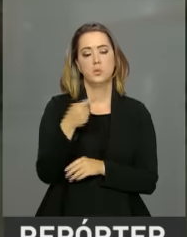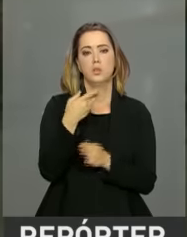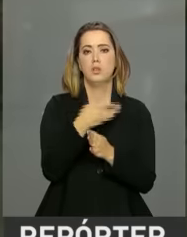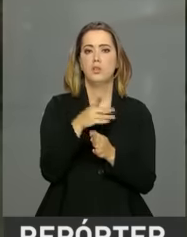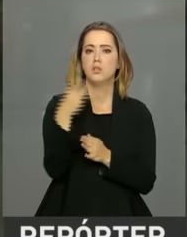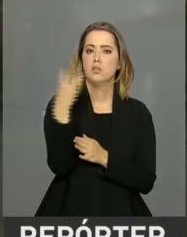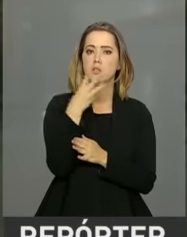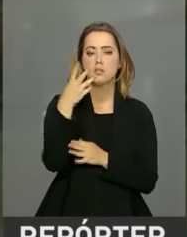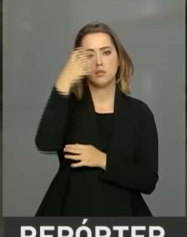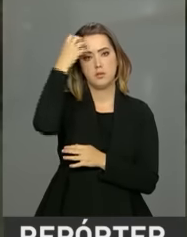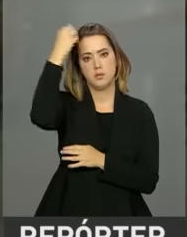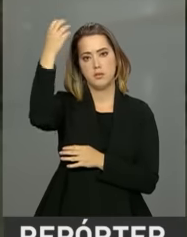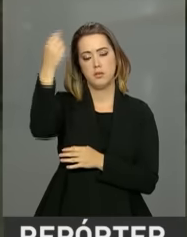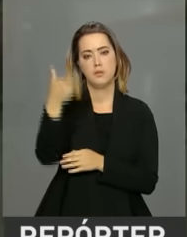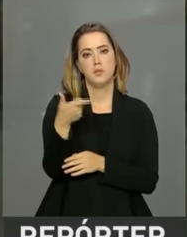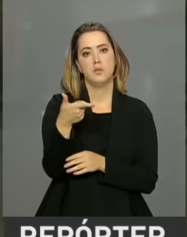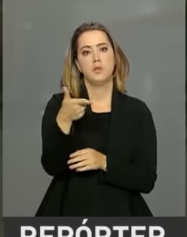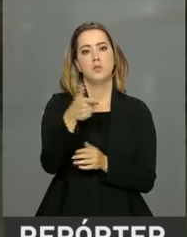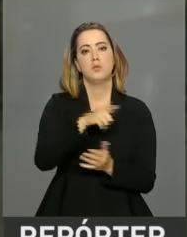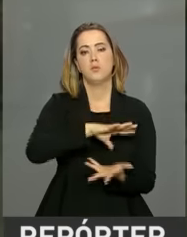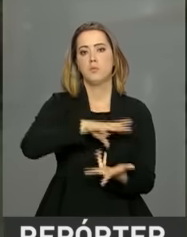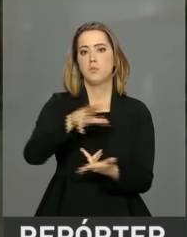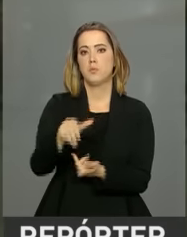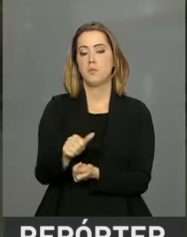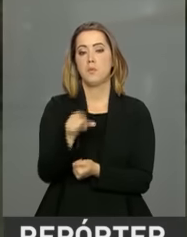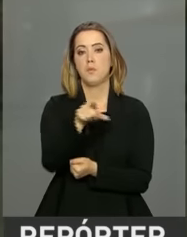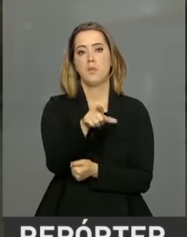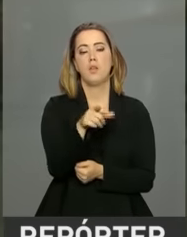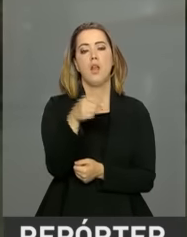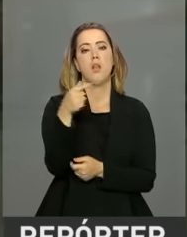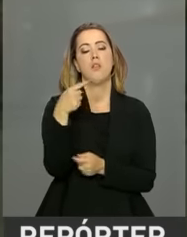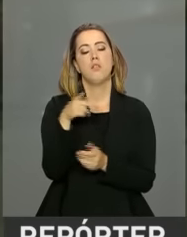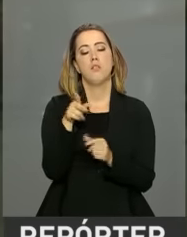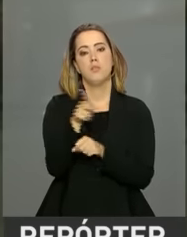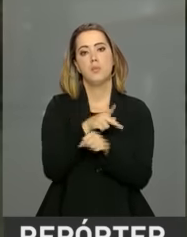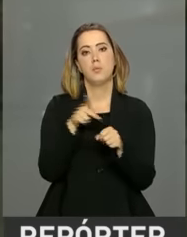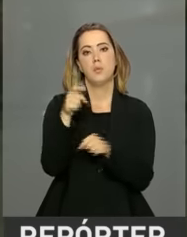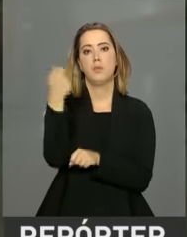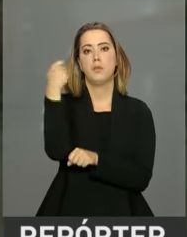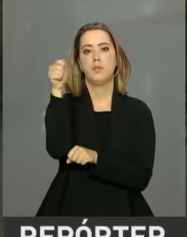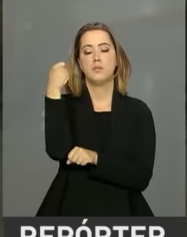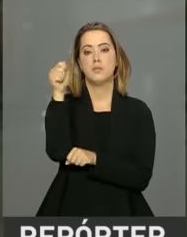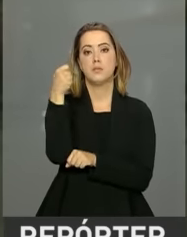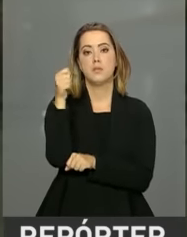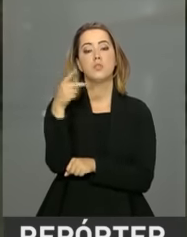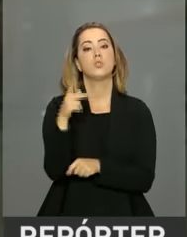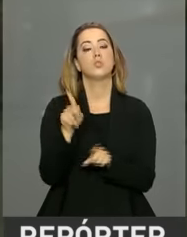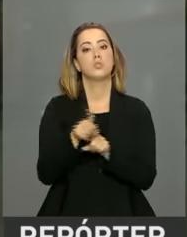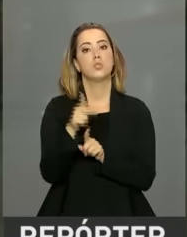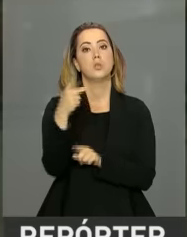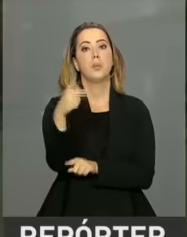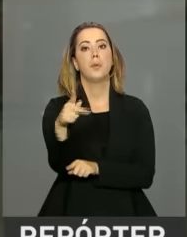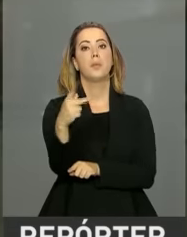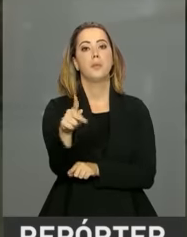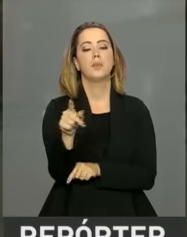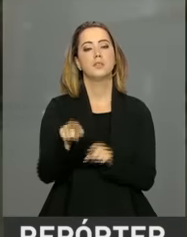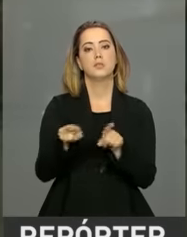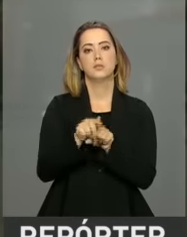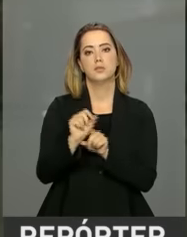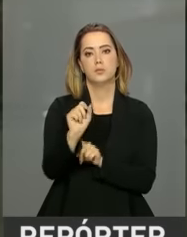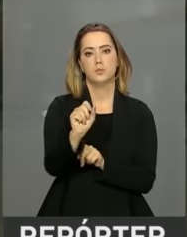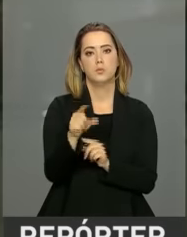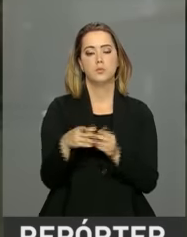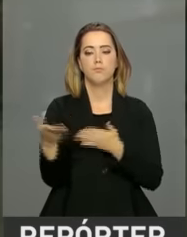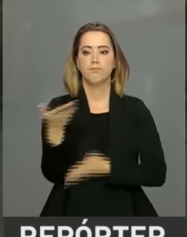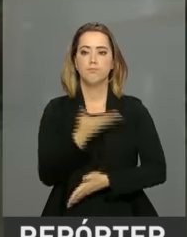terceira vi Internacional Os destinos são Argentina e Paraguai na pauta o mercul e as relações